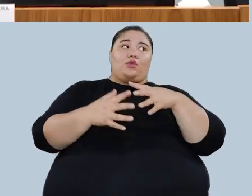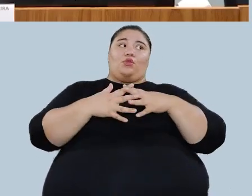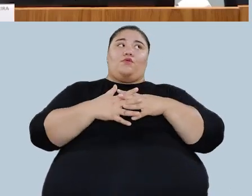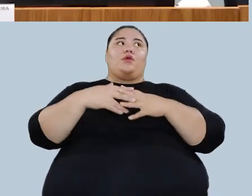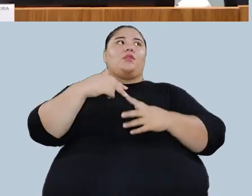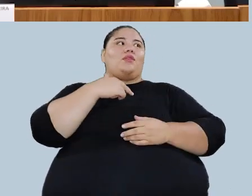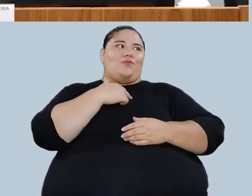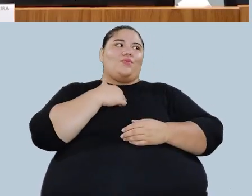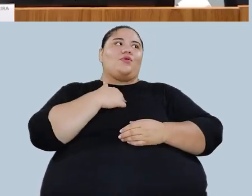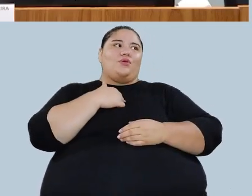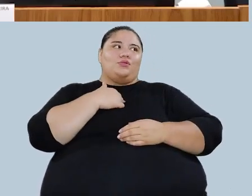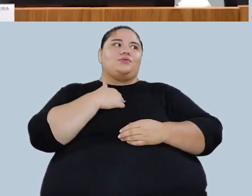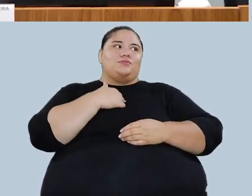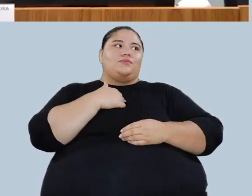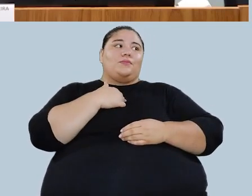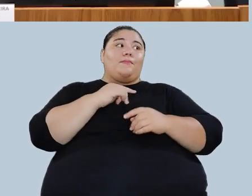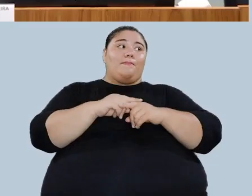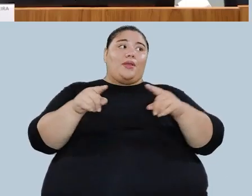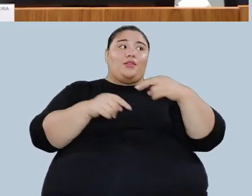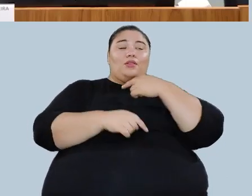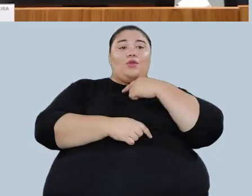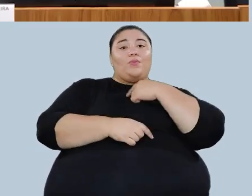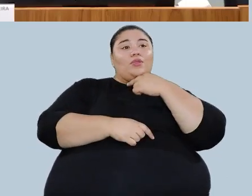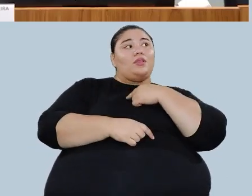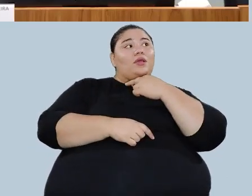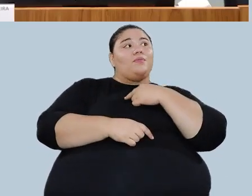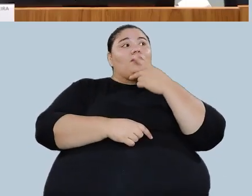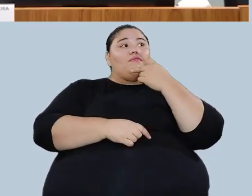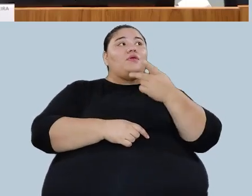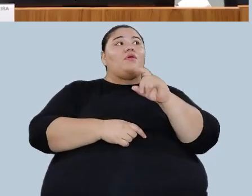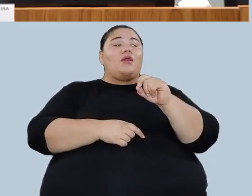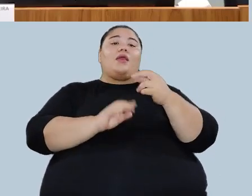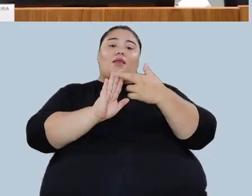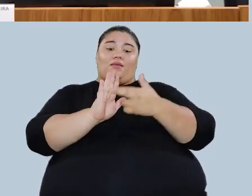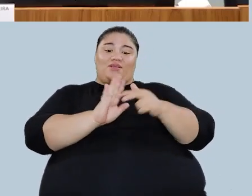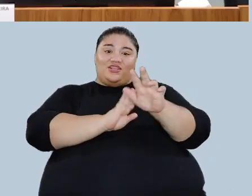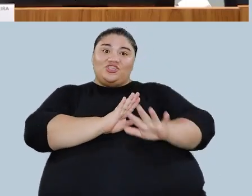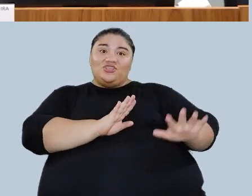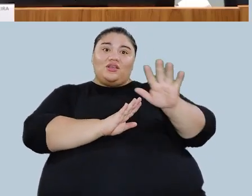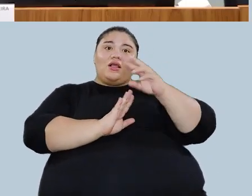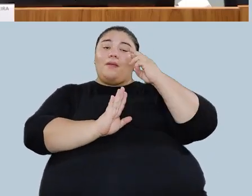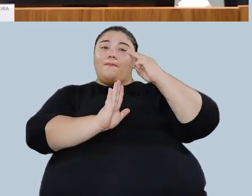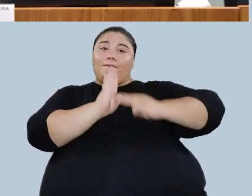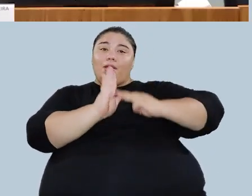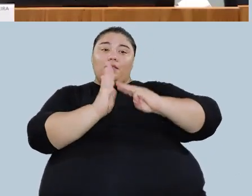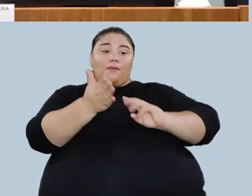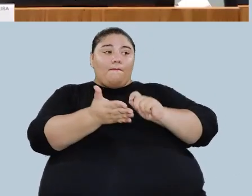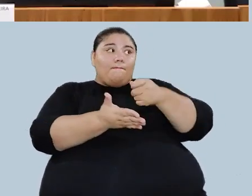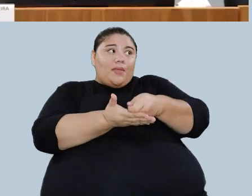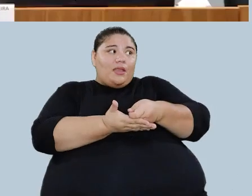isso com o regime específico, mas não podemos deixar de lembrar que no regime geral, o método de